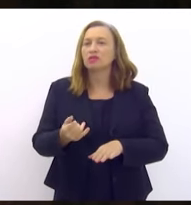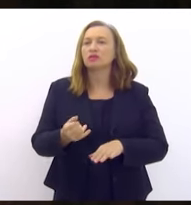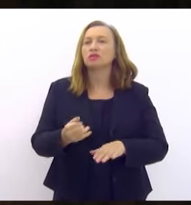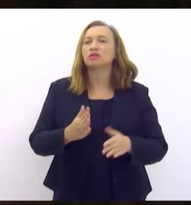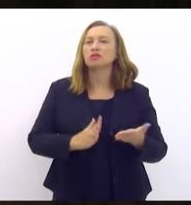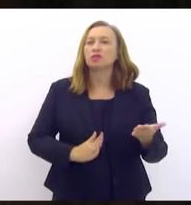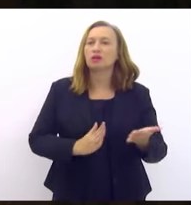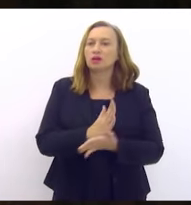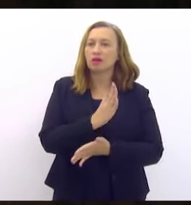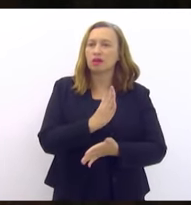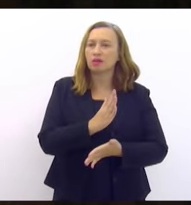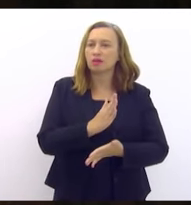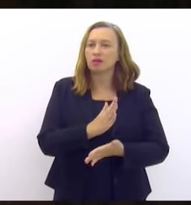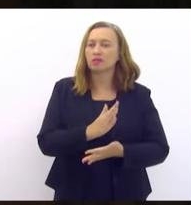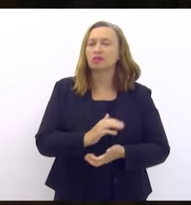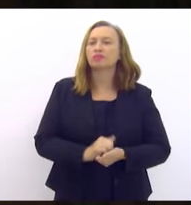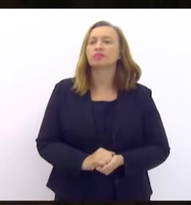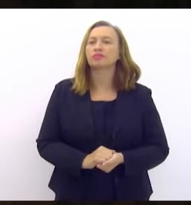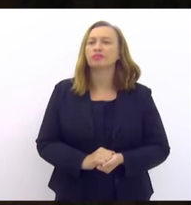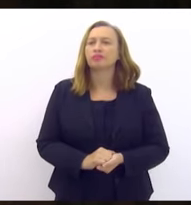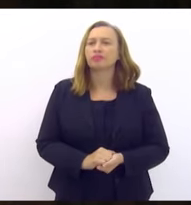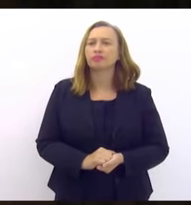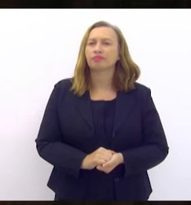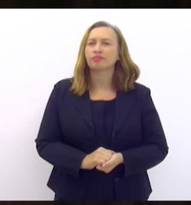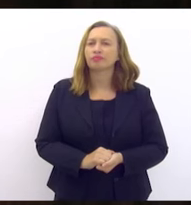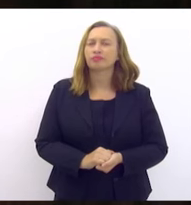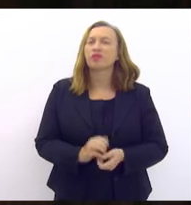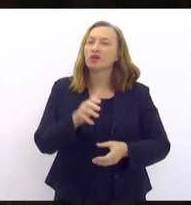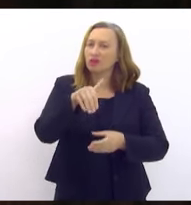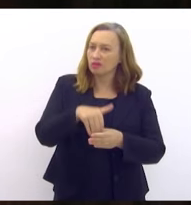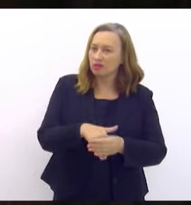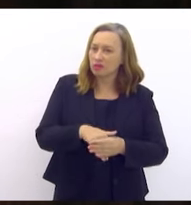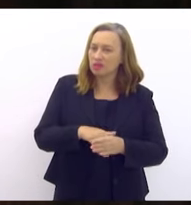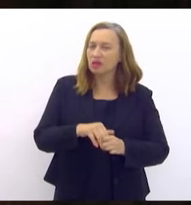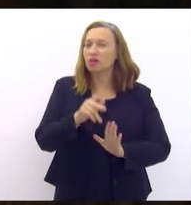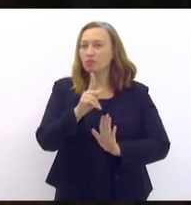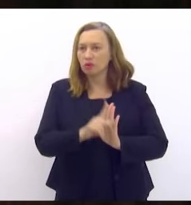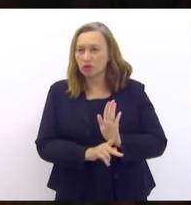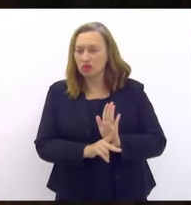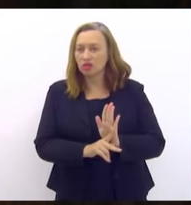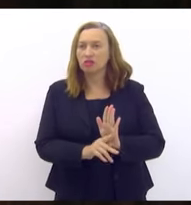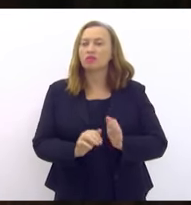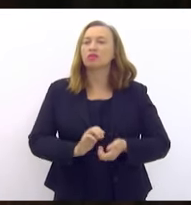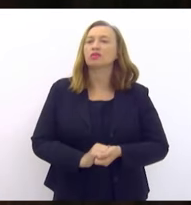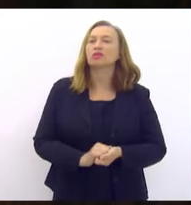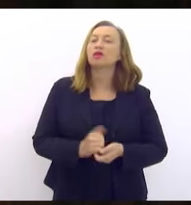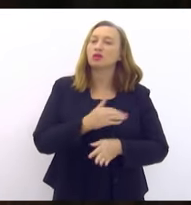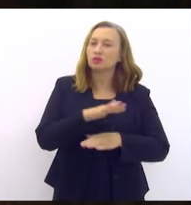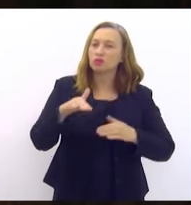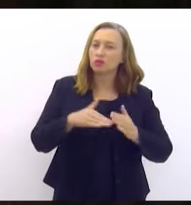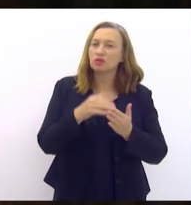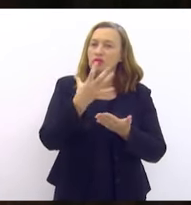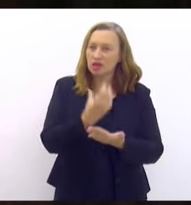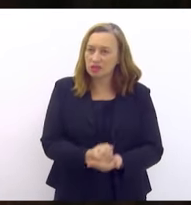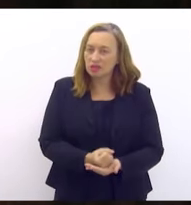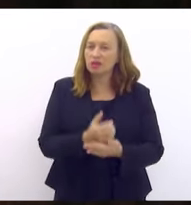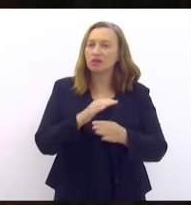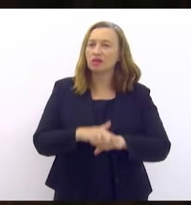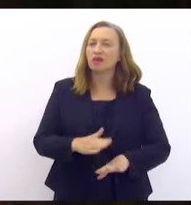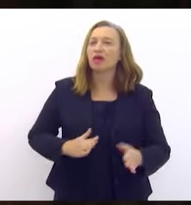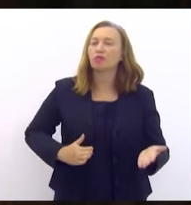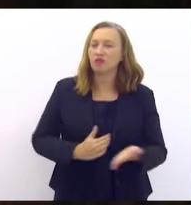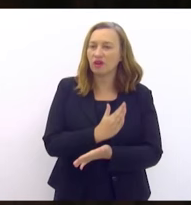permaneçam Onde estão aprovado aprovado votação projeto emendado em votação projeto assim emendado senores que aprovam senhores que aprovam permaneçam Como